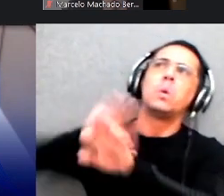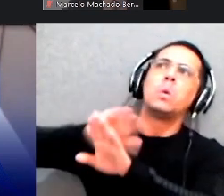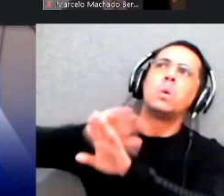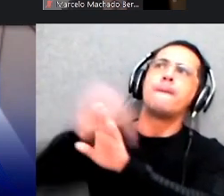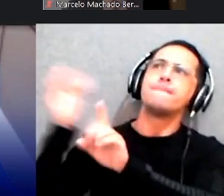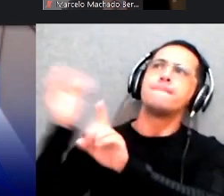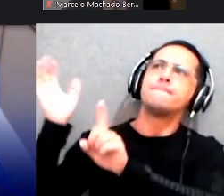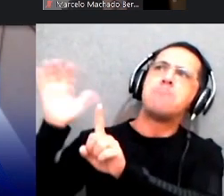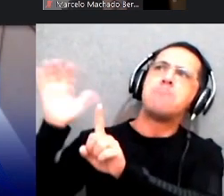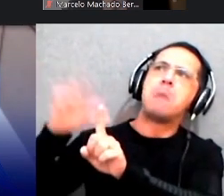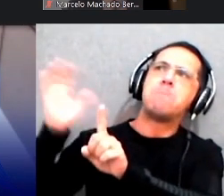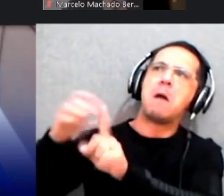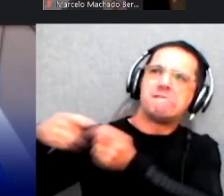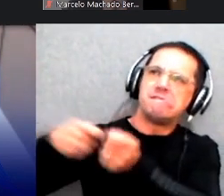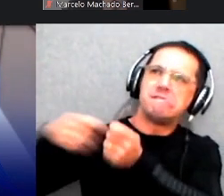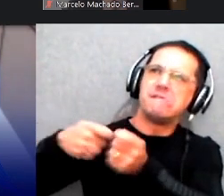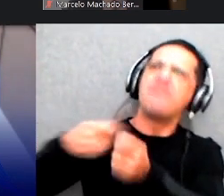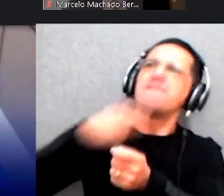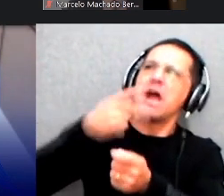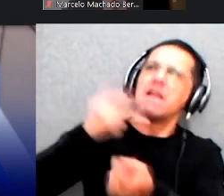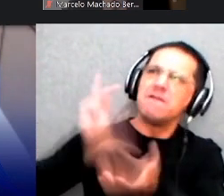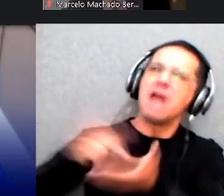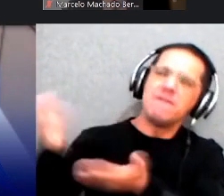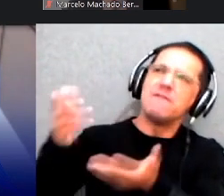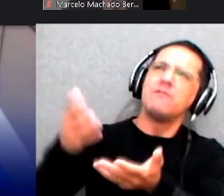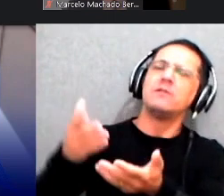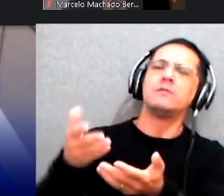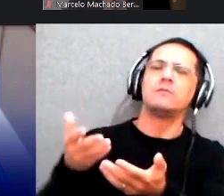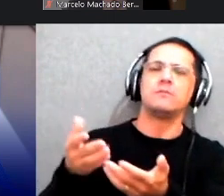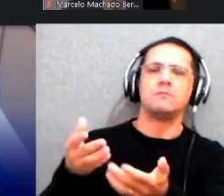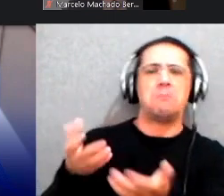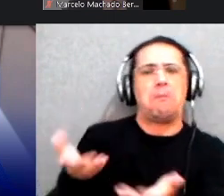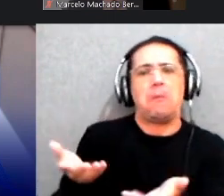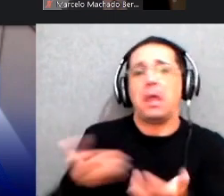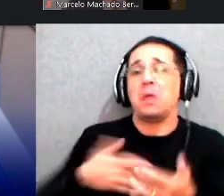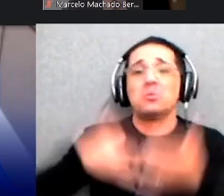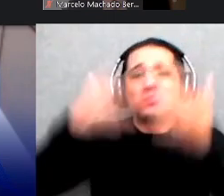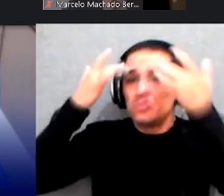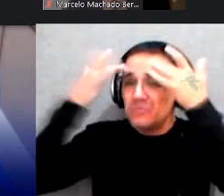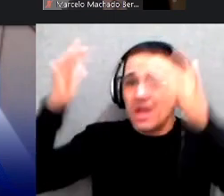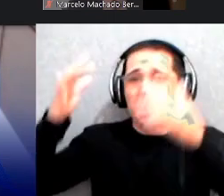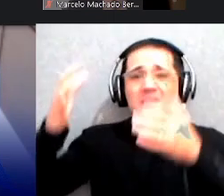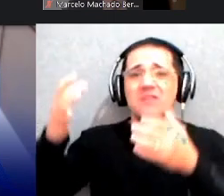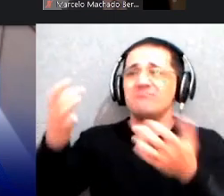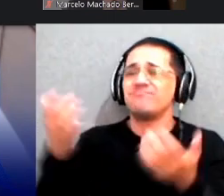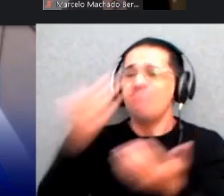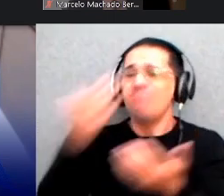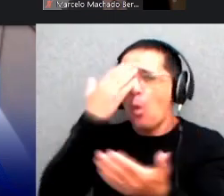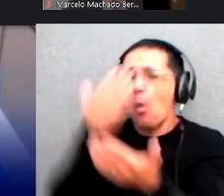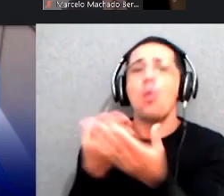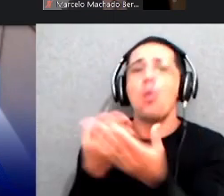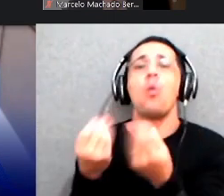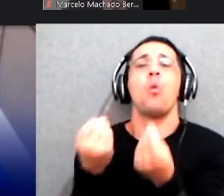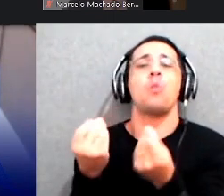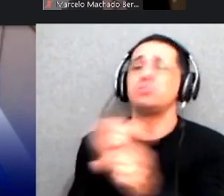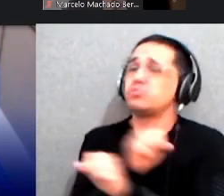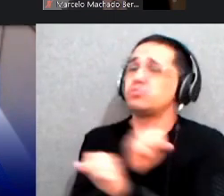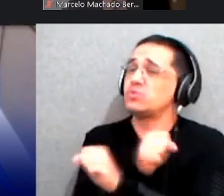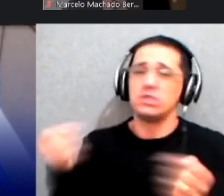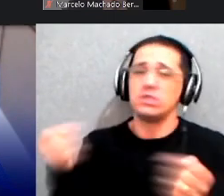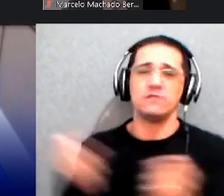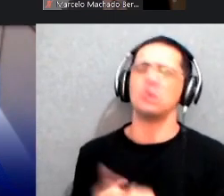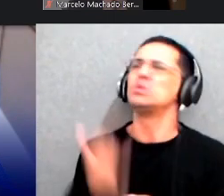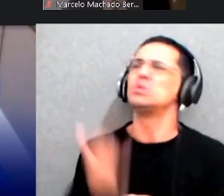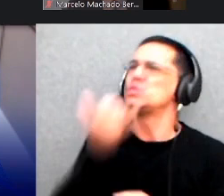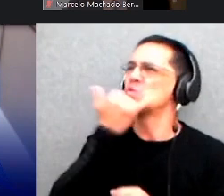um absurdo. E o juiz tocou a audiência e eu tive que manifestar a minha indignação, consignar, e depois eu consegui anular toda a